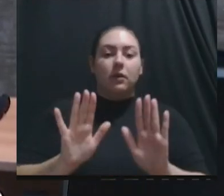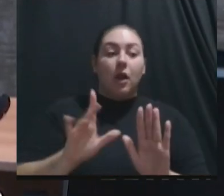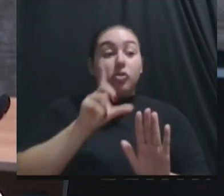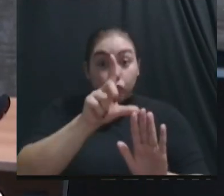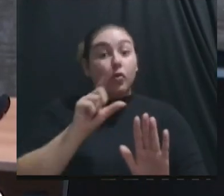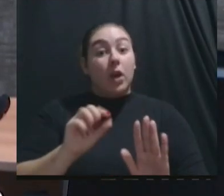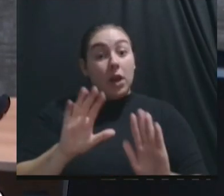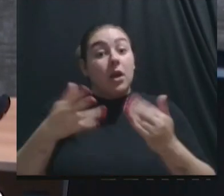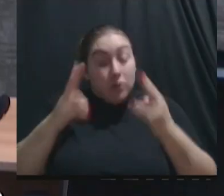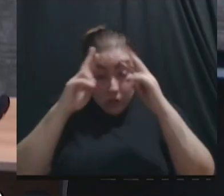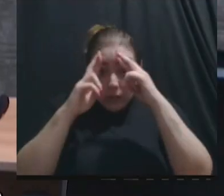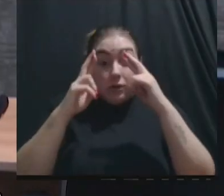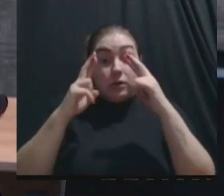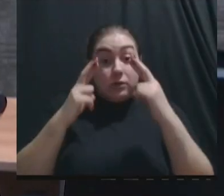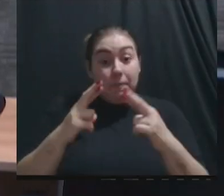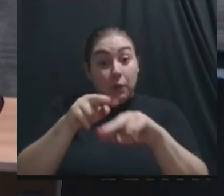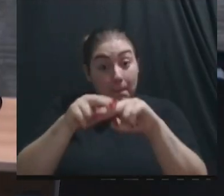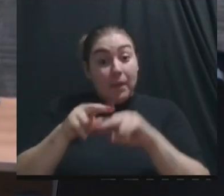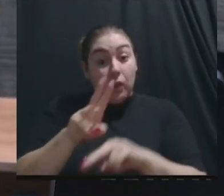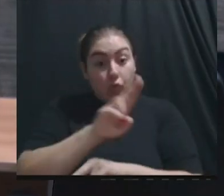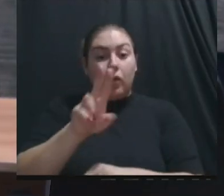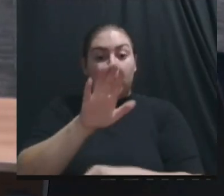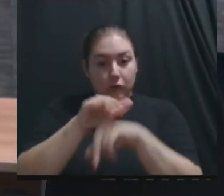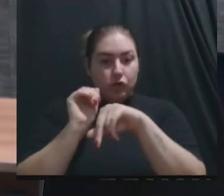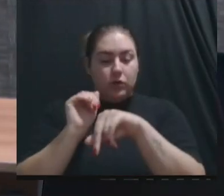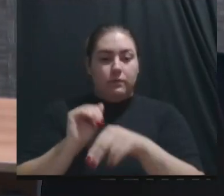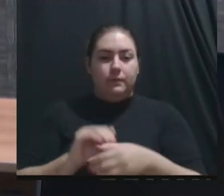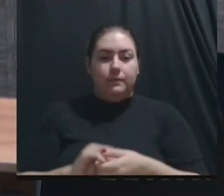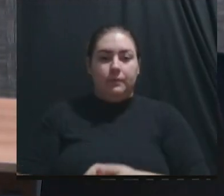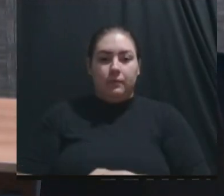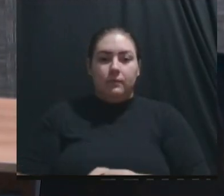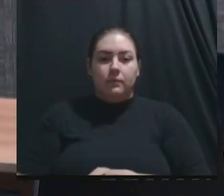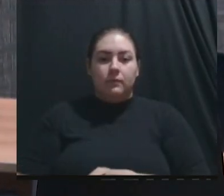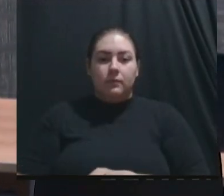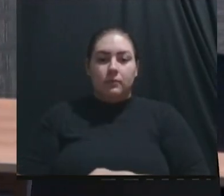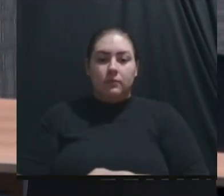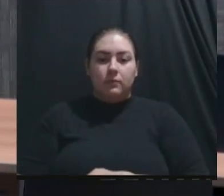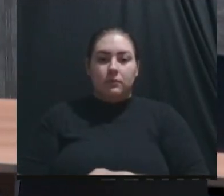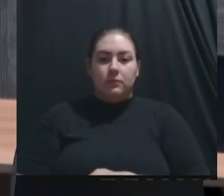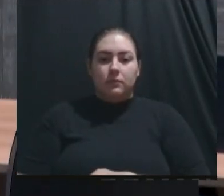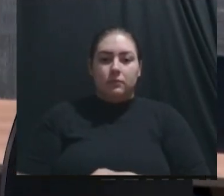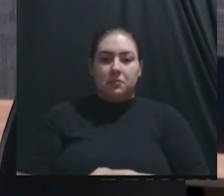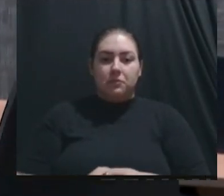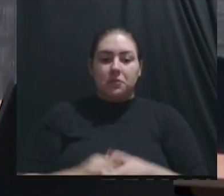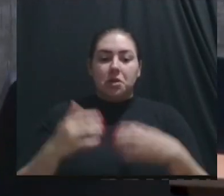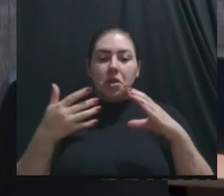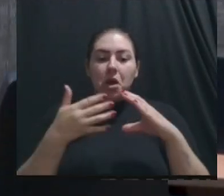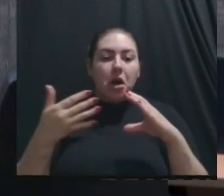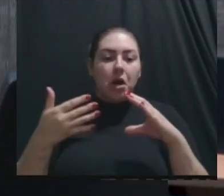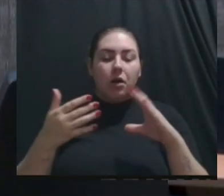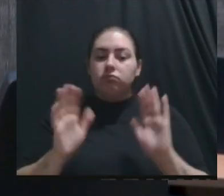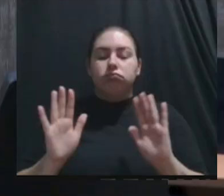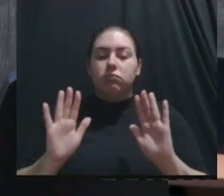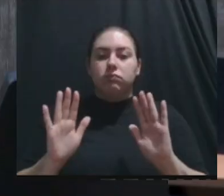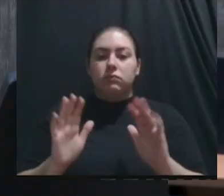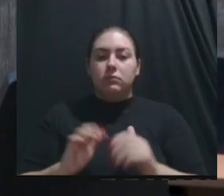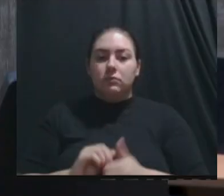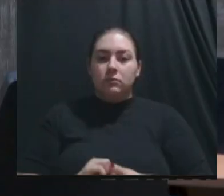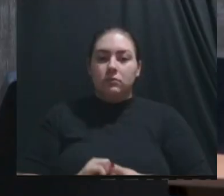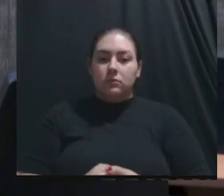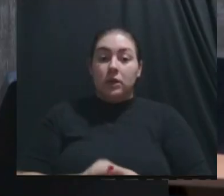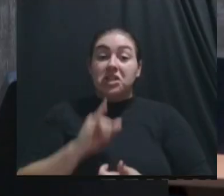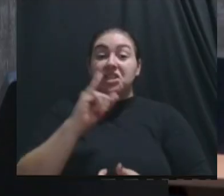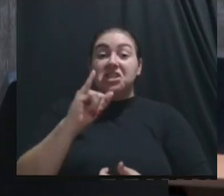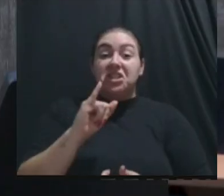pelo nome. Não é características. Segundo, se eu não souber o nome, se eu estou